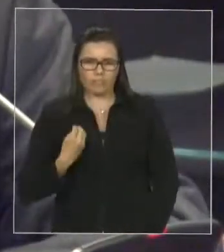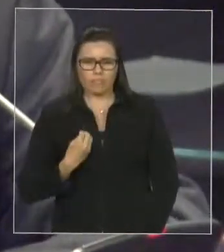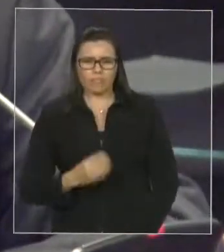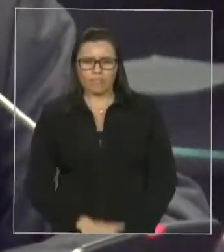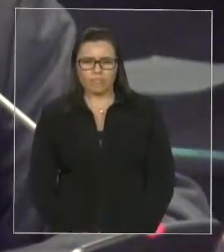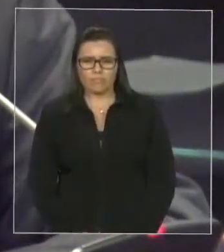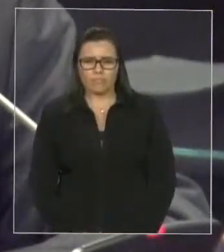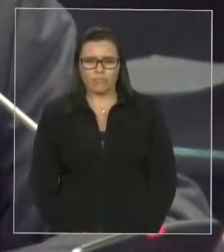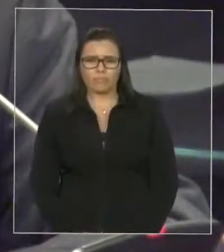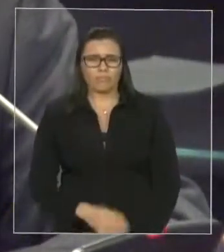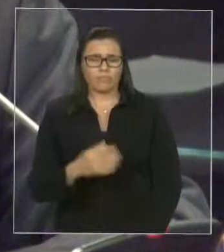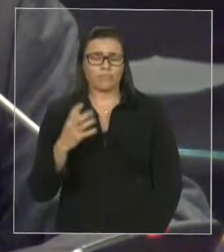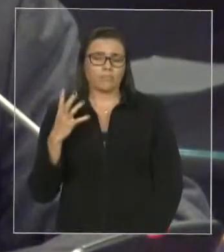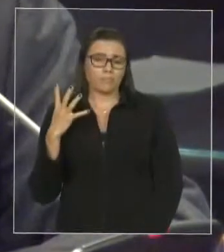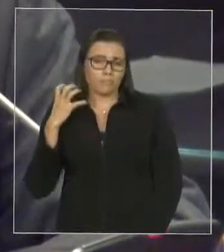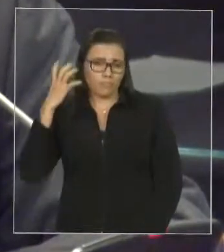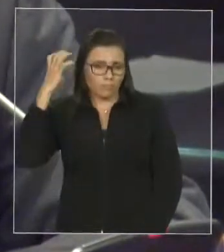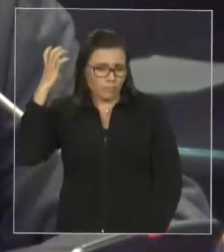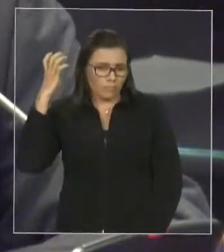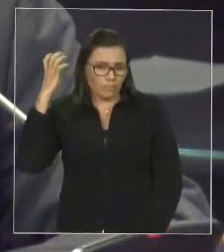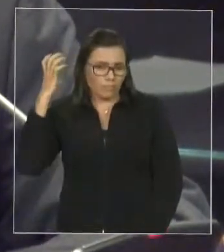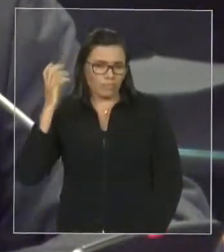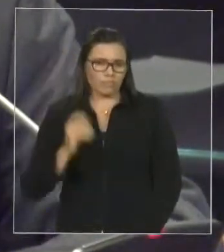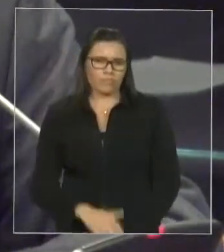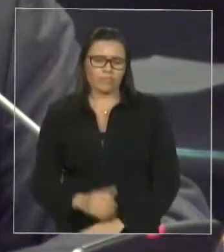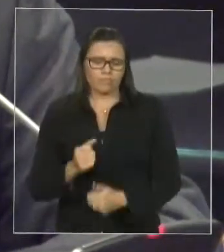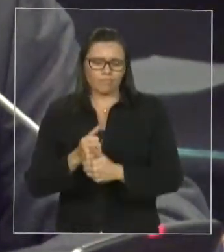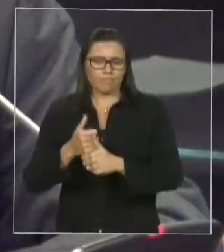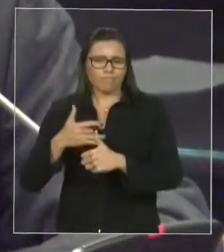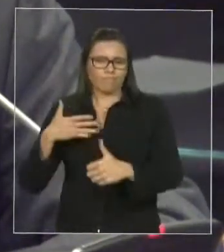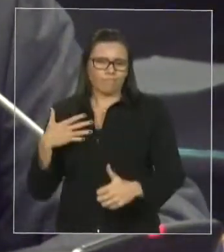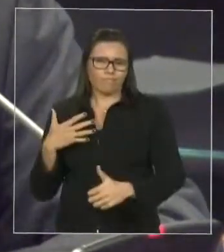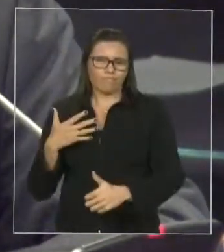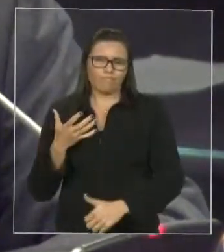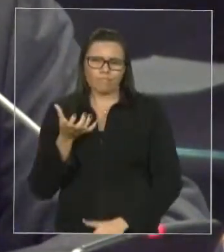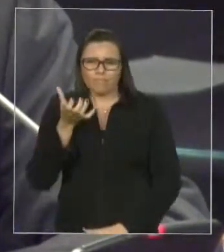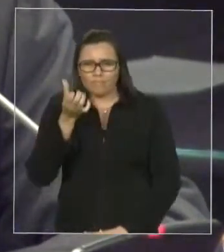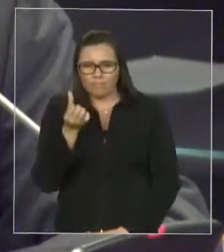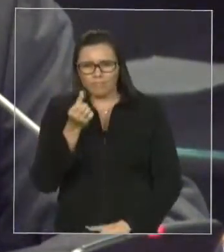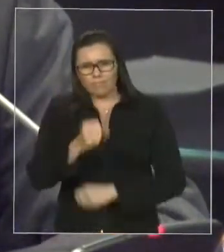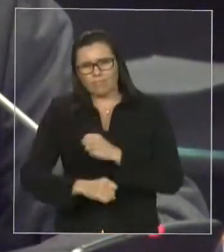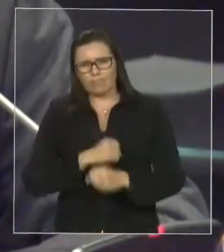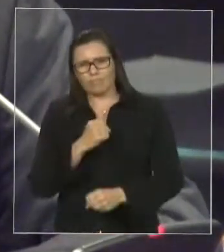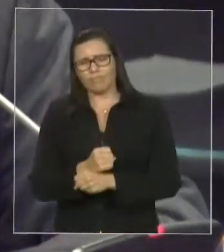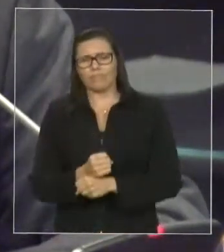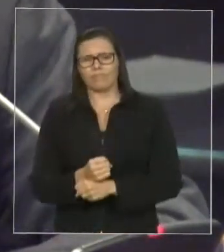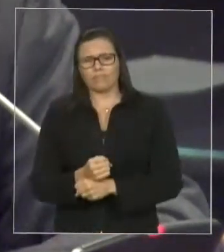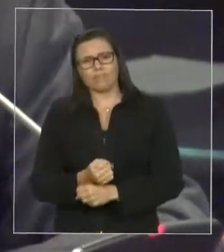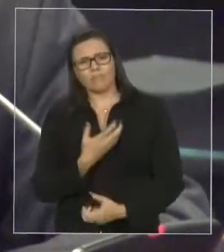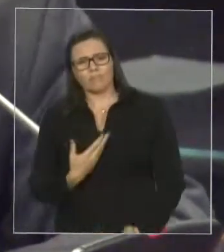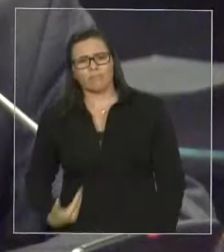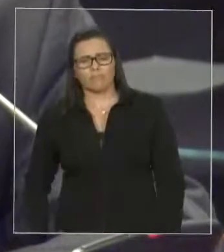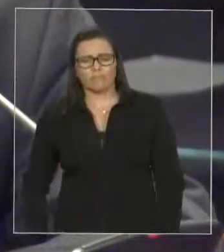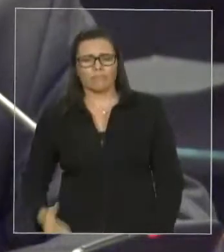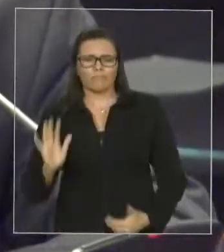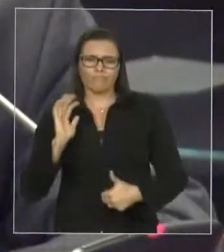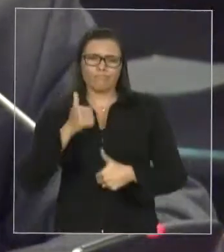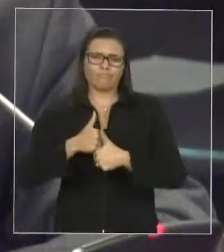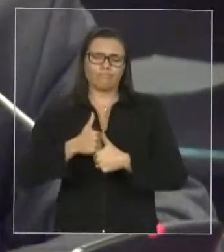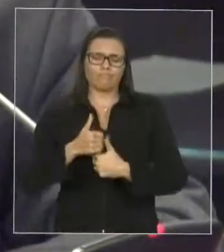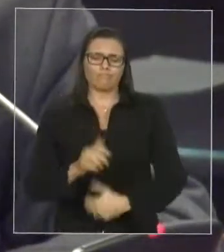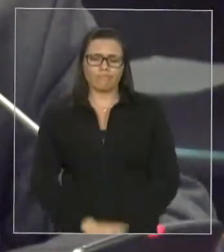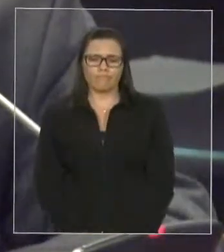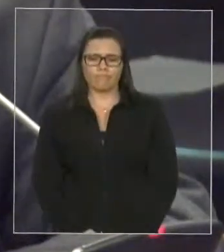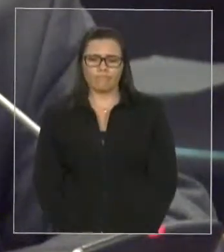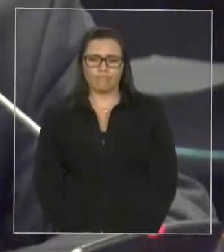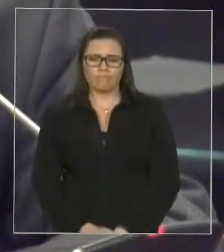recebeu 5 quilômetros de asfalto. E hoje já recebeu mais de 40 do governo Flávio Dino. Essa mudança de parceria com